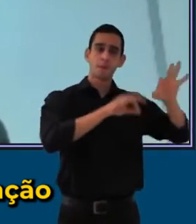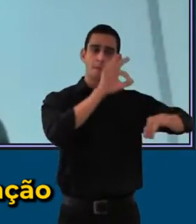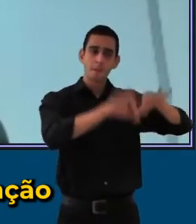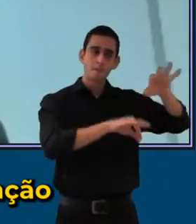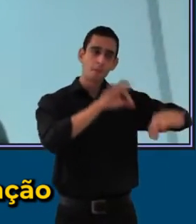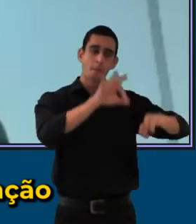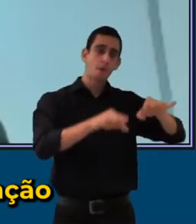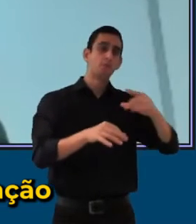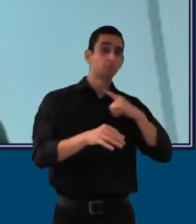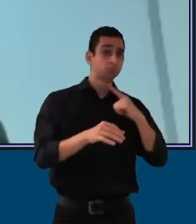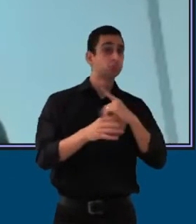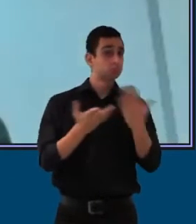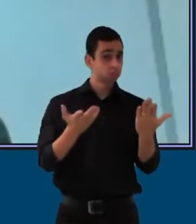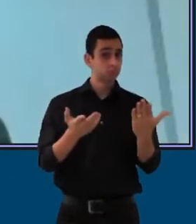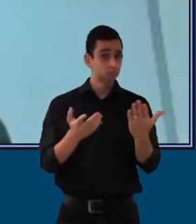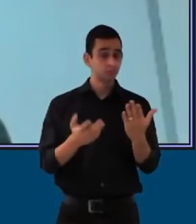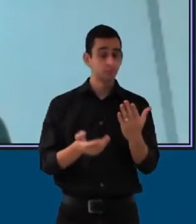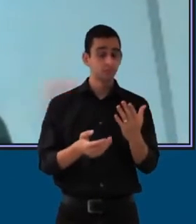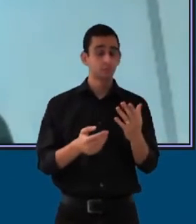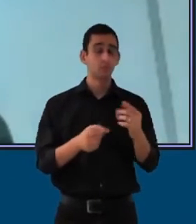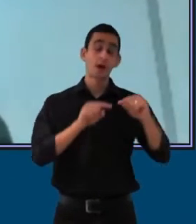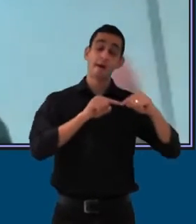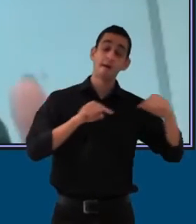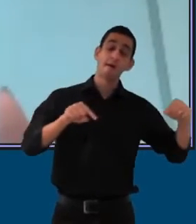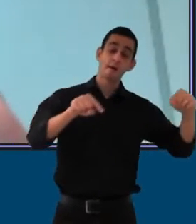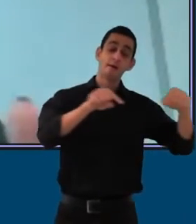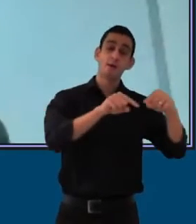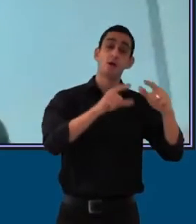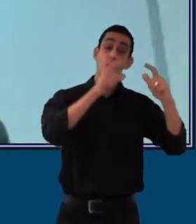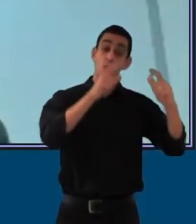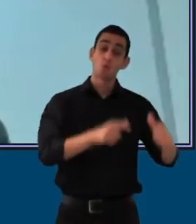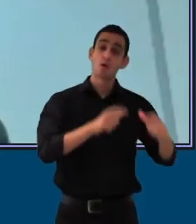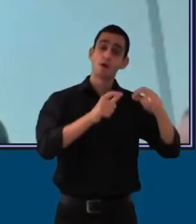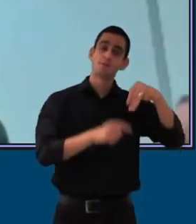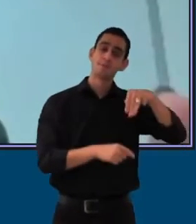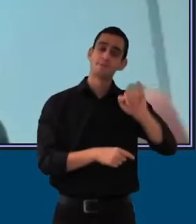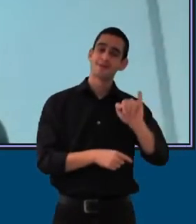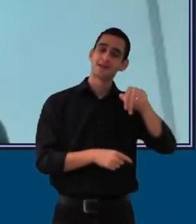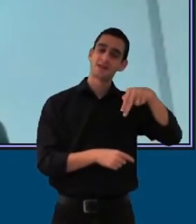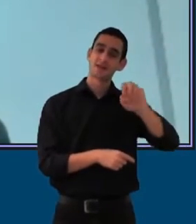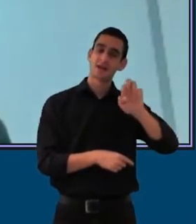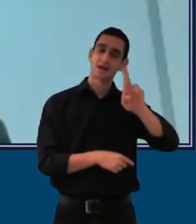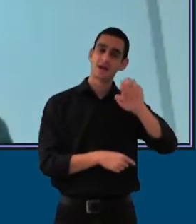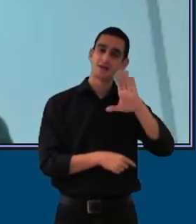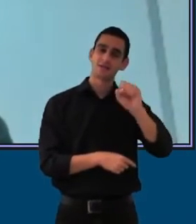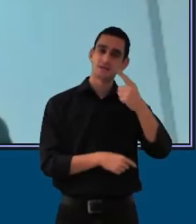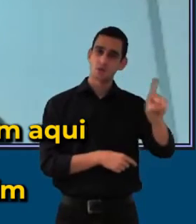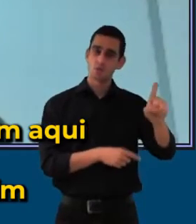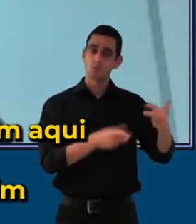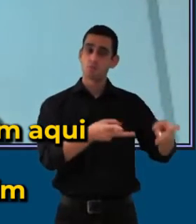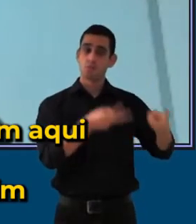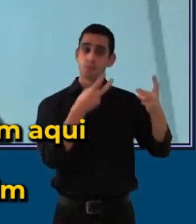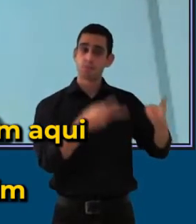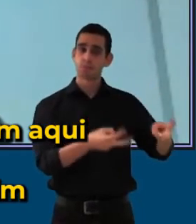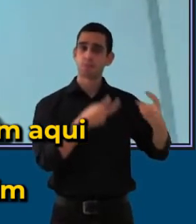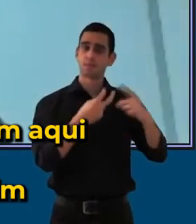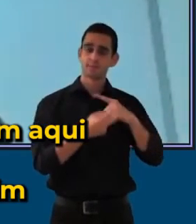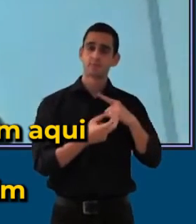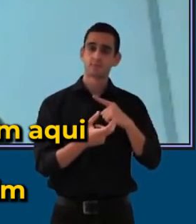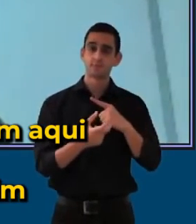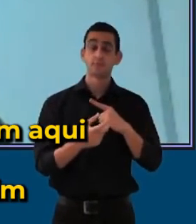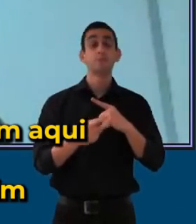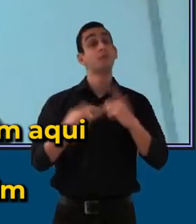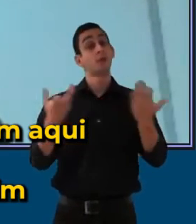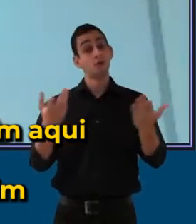concessão, né, para a mineração. Esses esclarecimentos em relação a que tanto